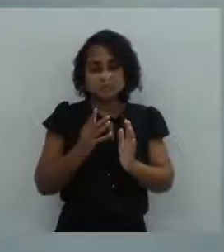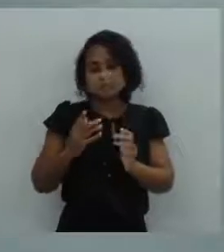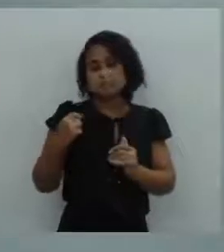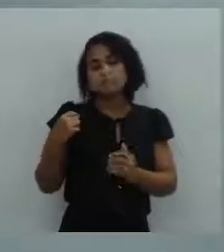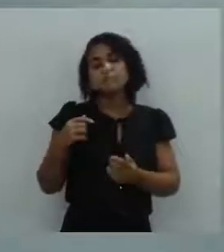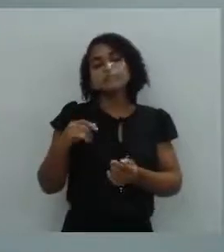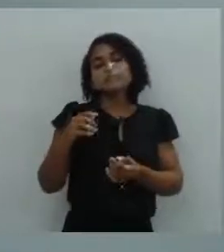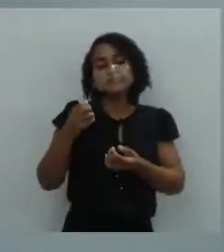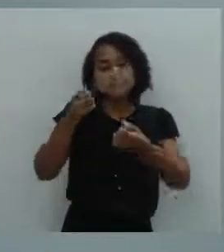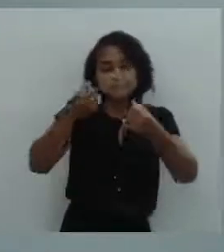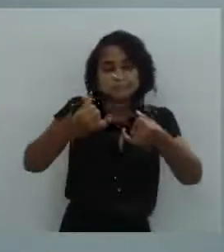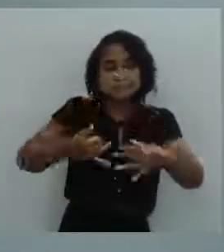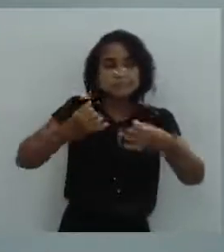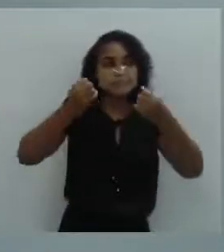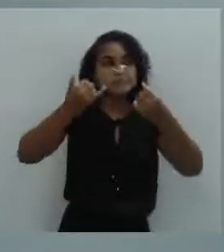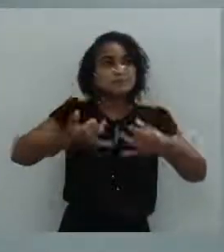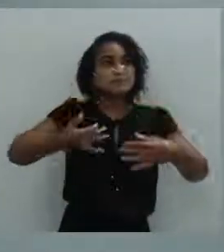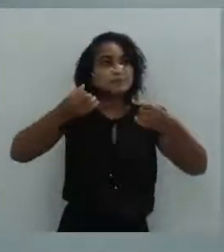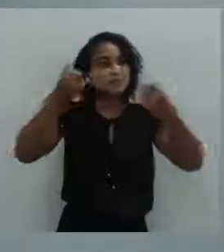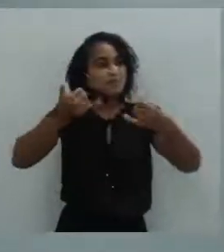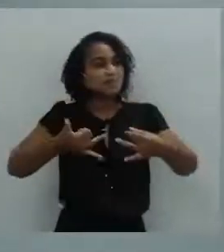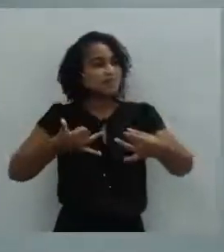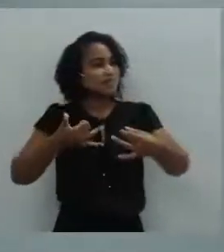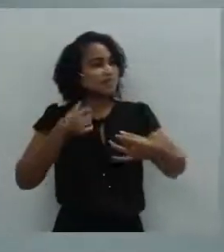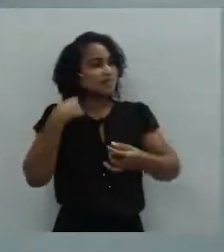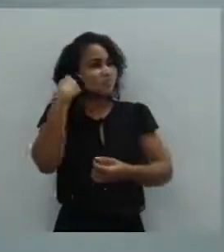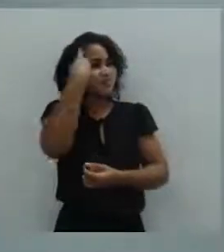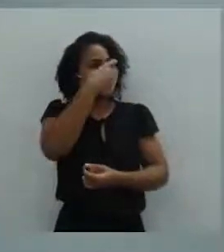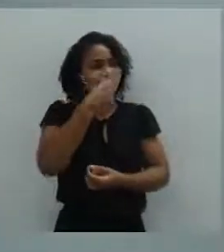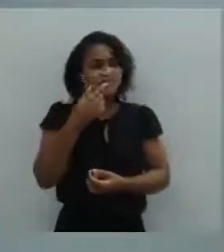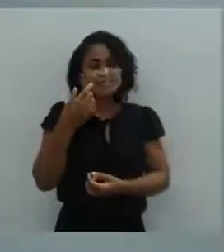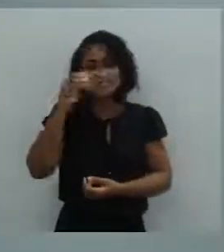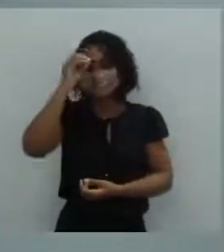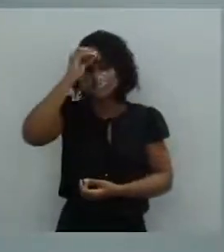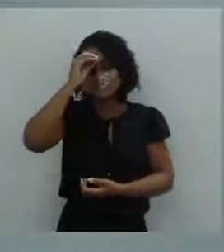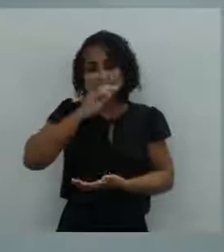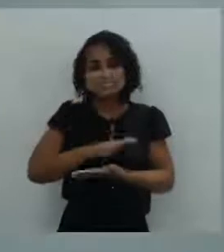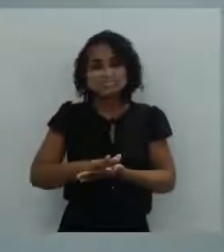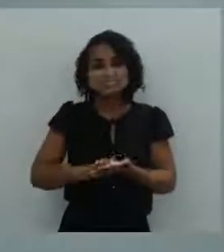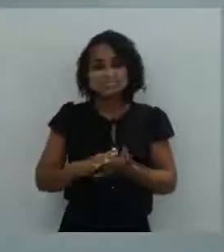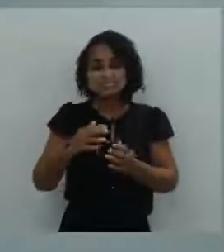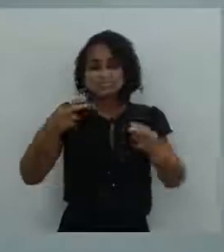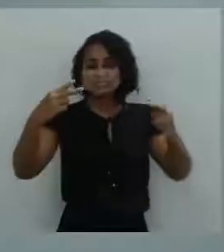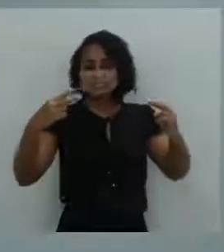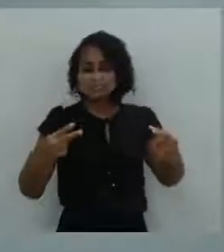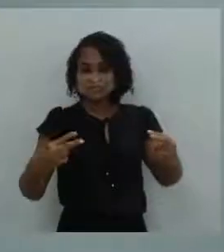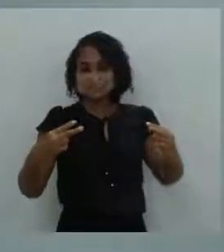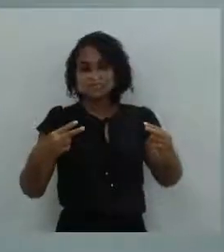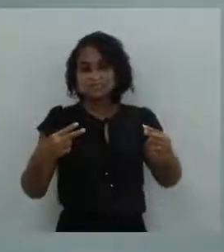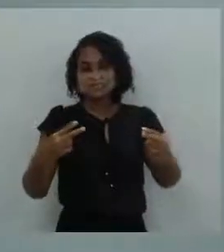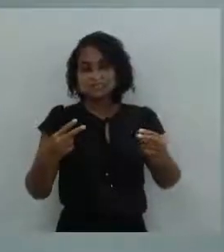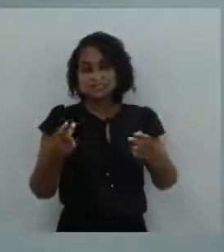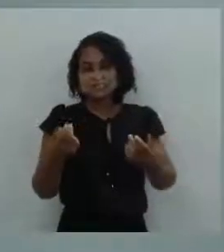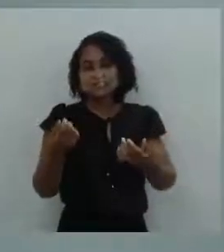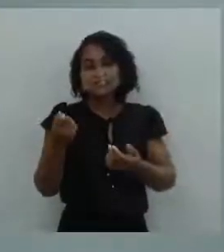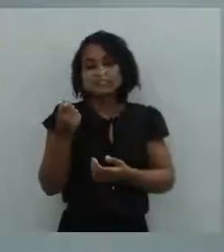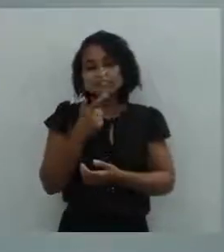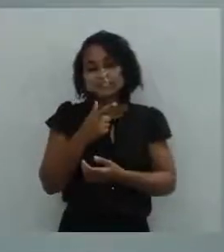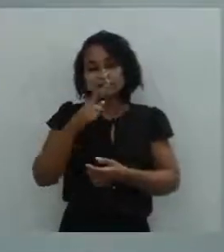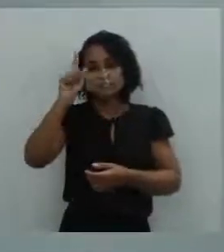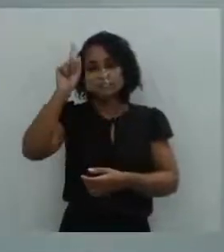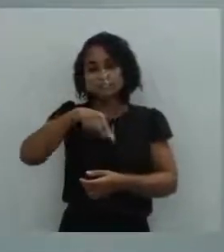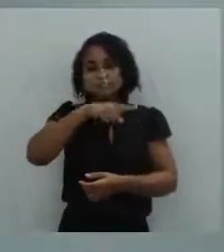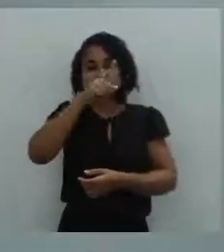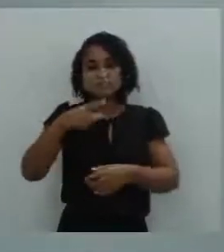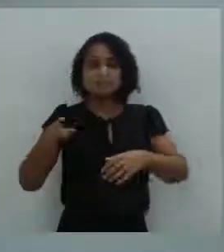gente não está falando por diversas horas e acaba sendo mal interpretado por alguém? Acaba caindo até naquela cilada do cancelamento